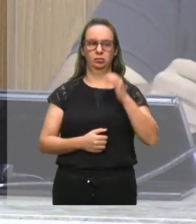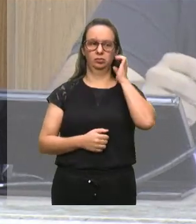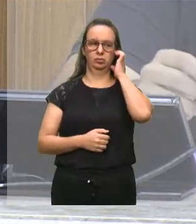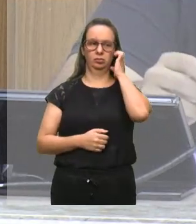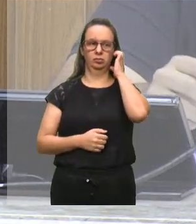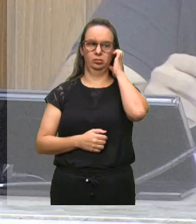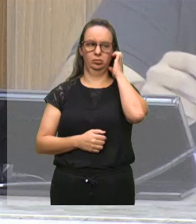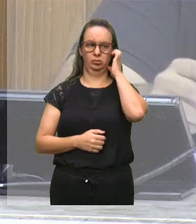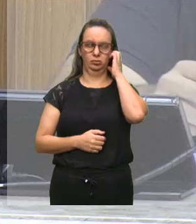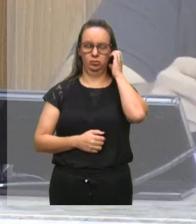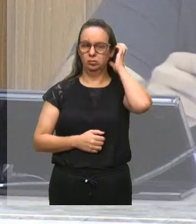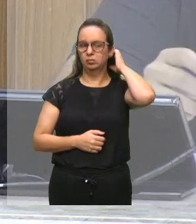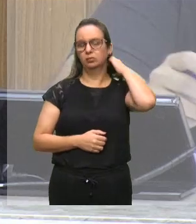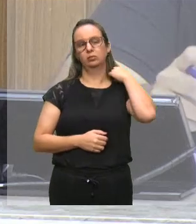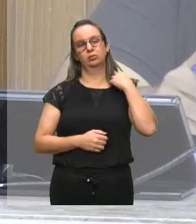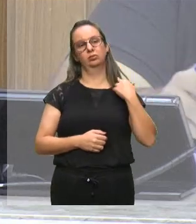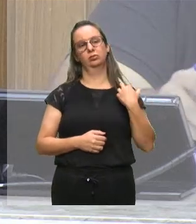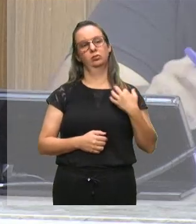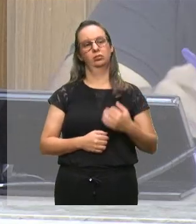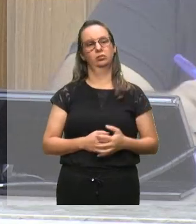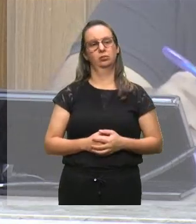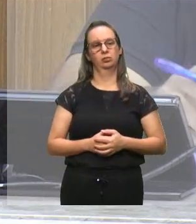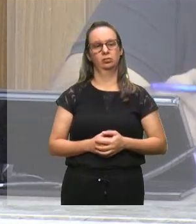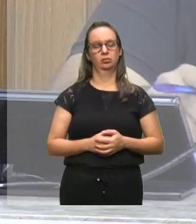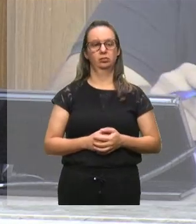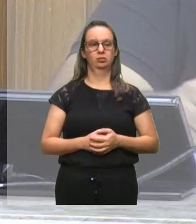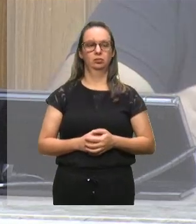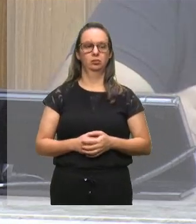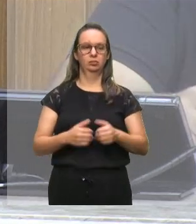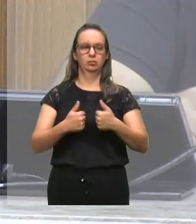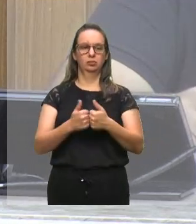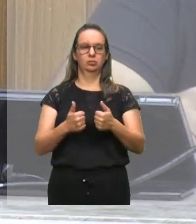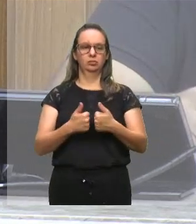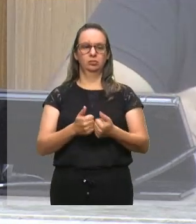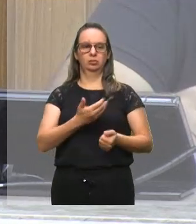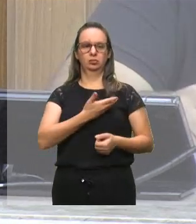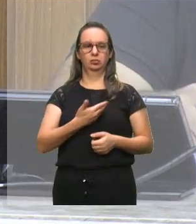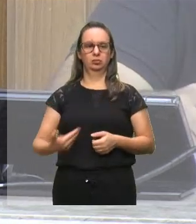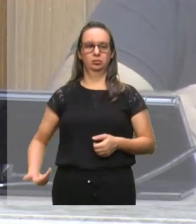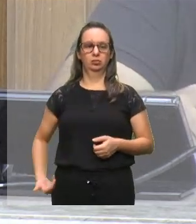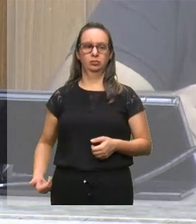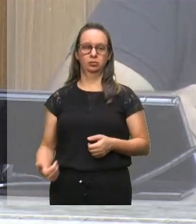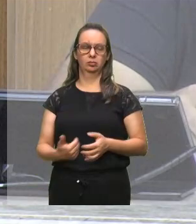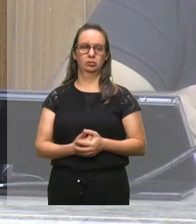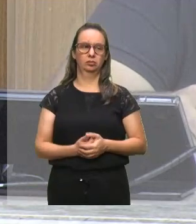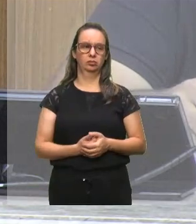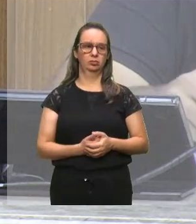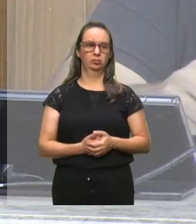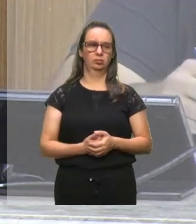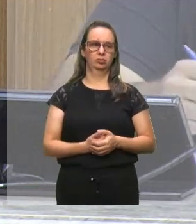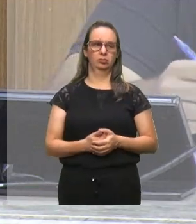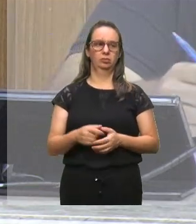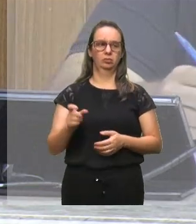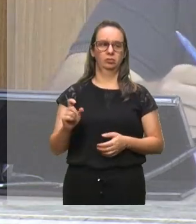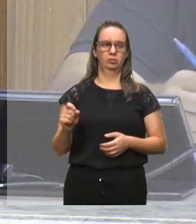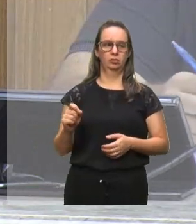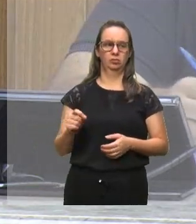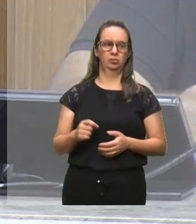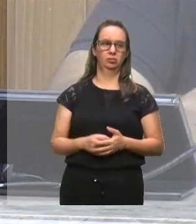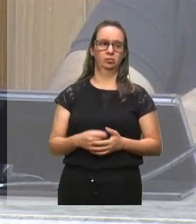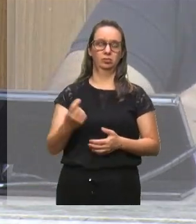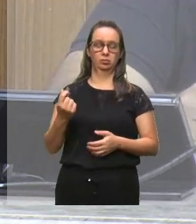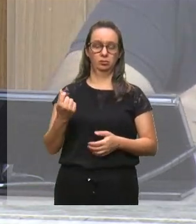Nós temos aqui também a questão do transporte público, que o Felipe estava vendo, há um investimento considerável